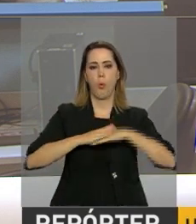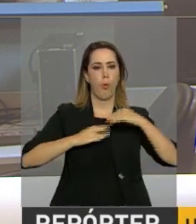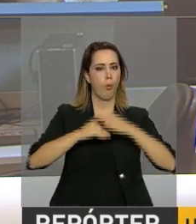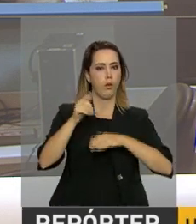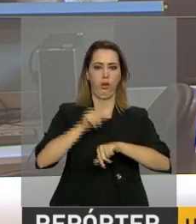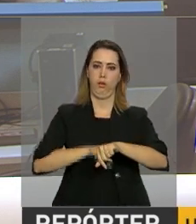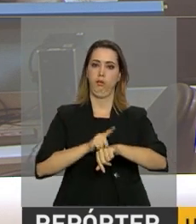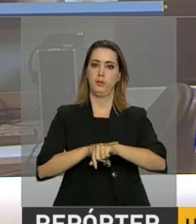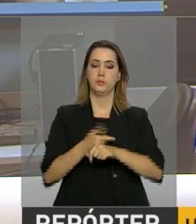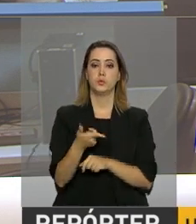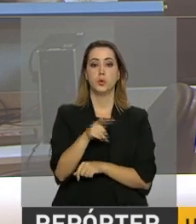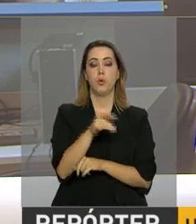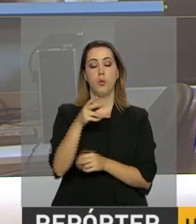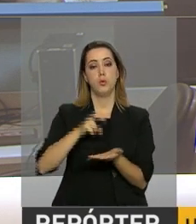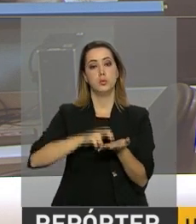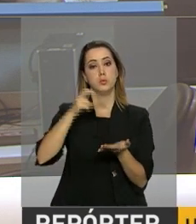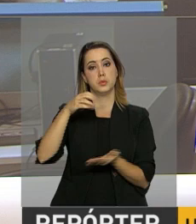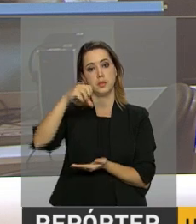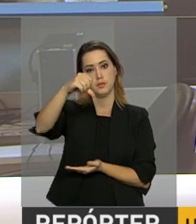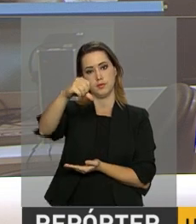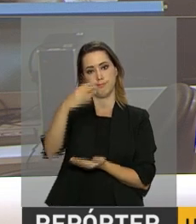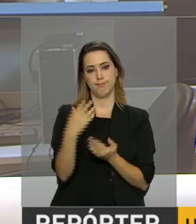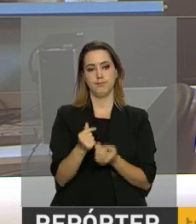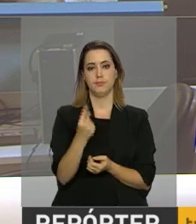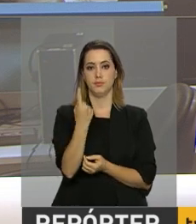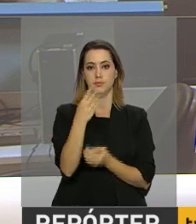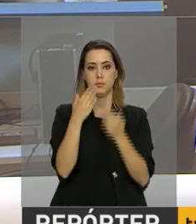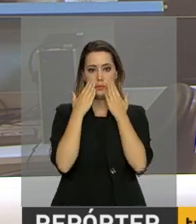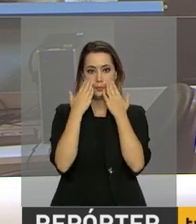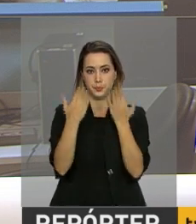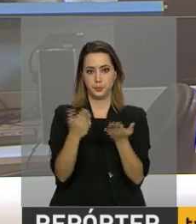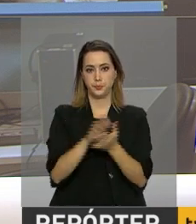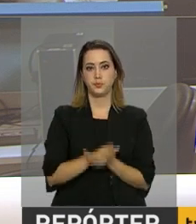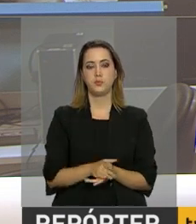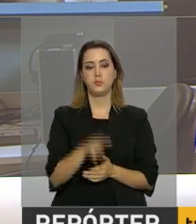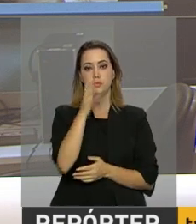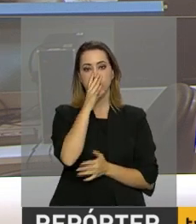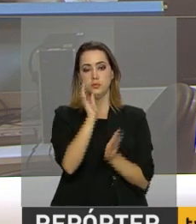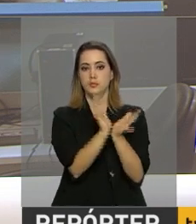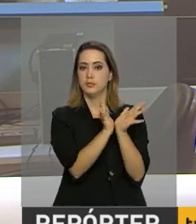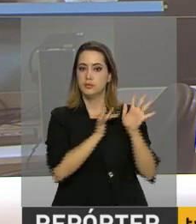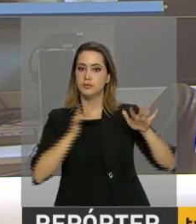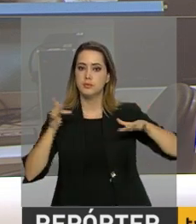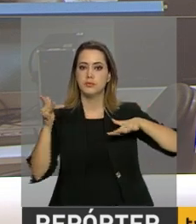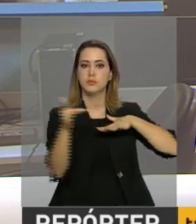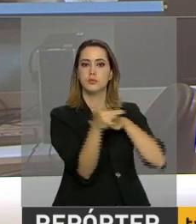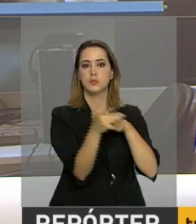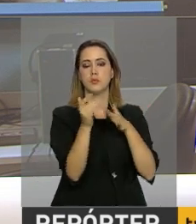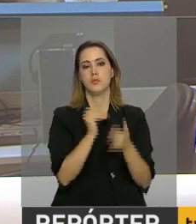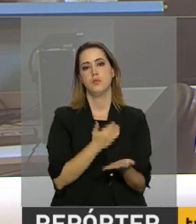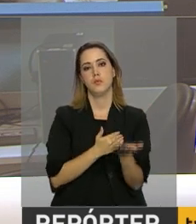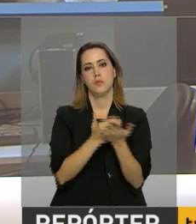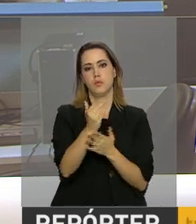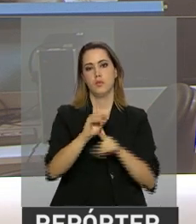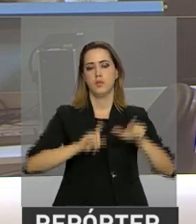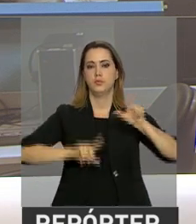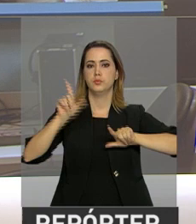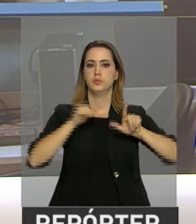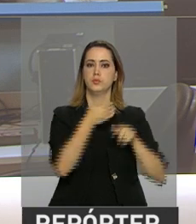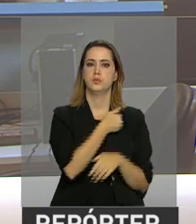outras informações ou amanhã, às 9 da manhã, na primeira edição do dia. Acompanhe as novidades também pelas nossas redes sociais